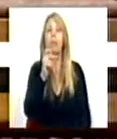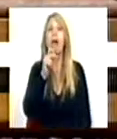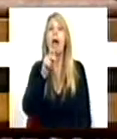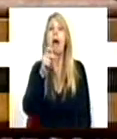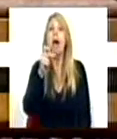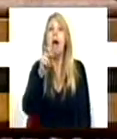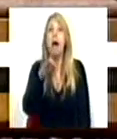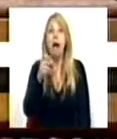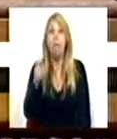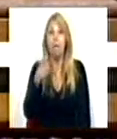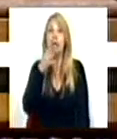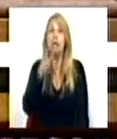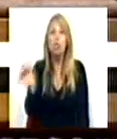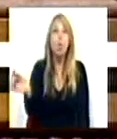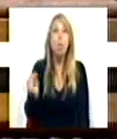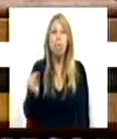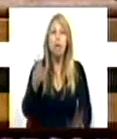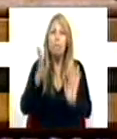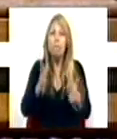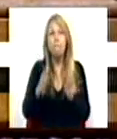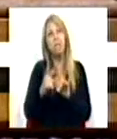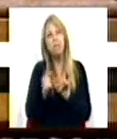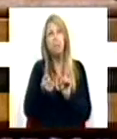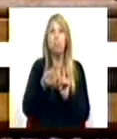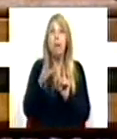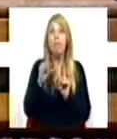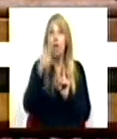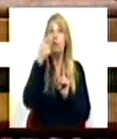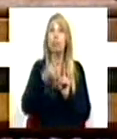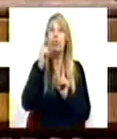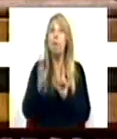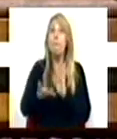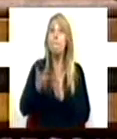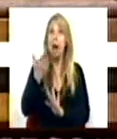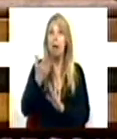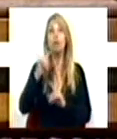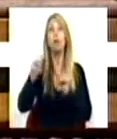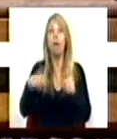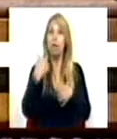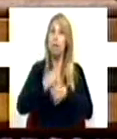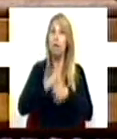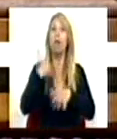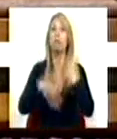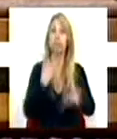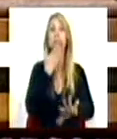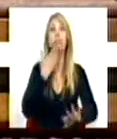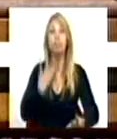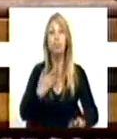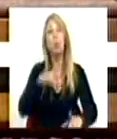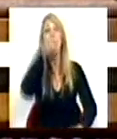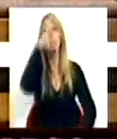pelo menos, no mínimo, mais 10 funcionários para agir no terreno. O Governo comprometeu-se com a contratação de mais